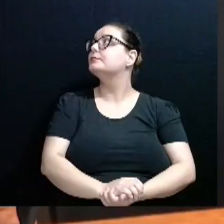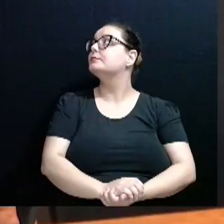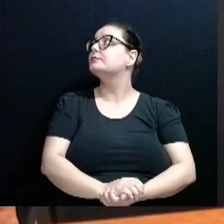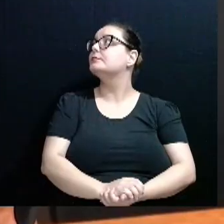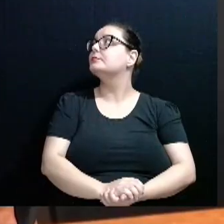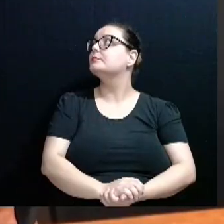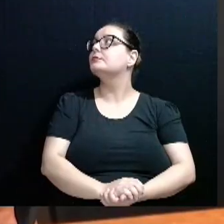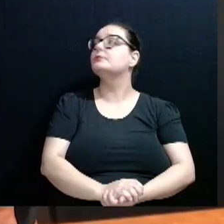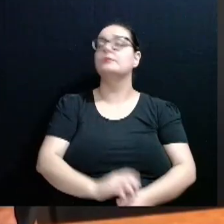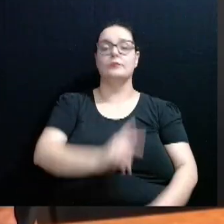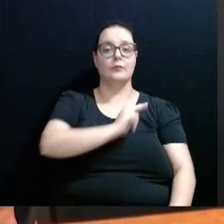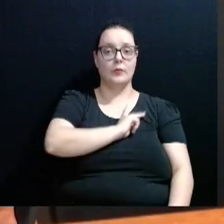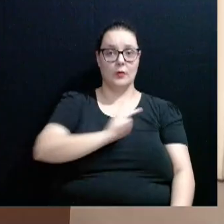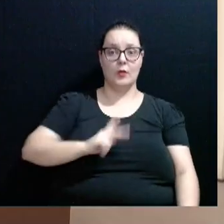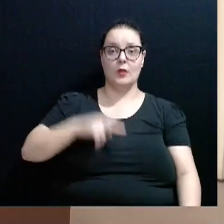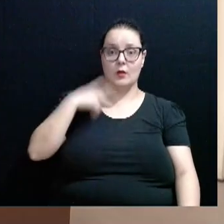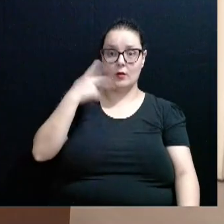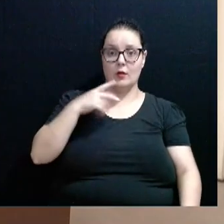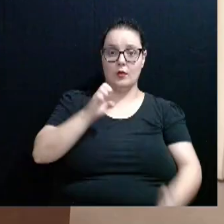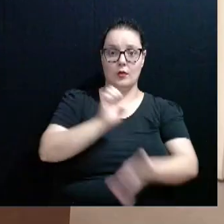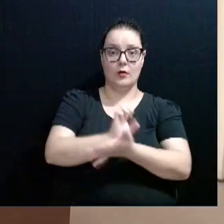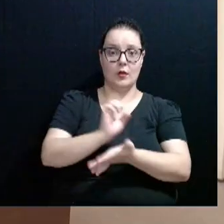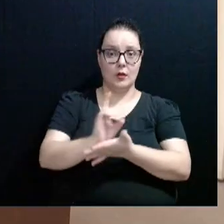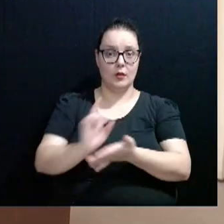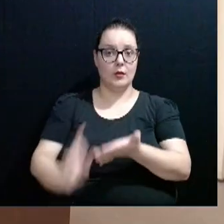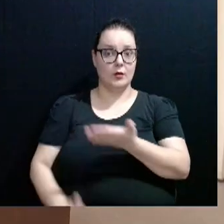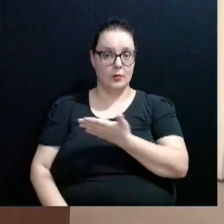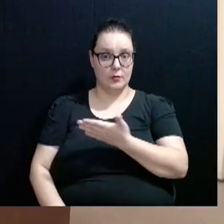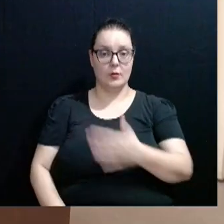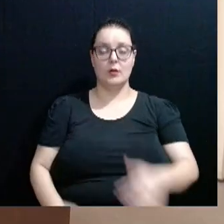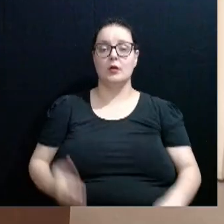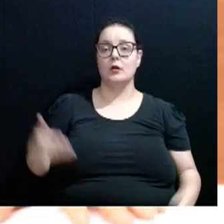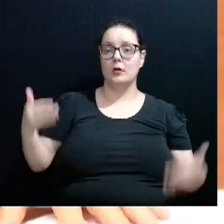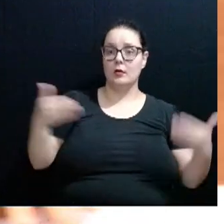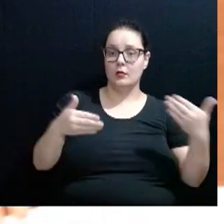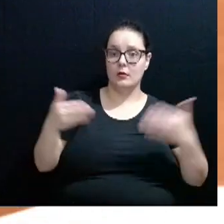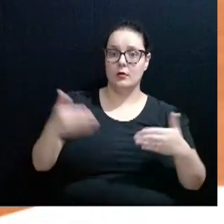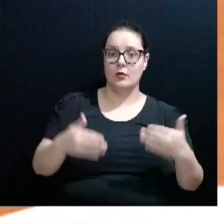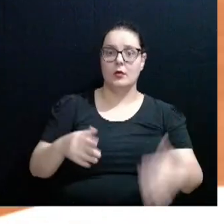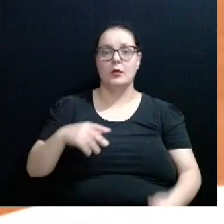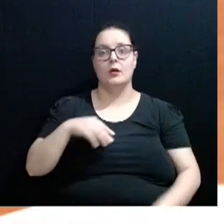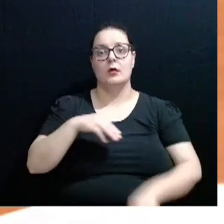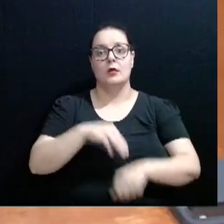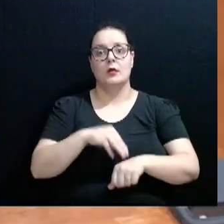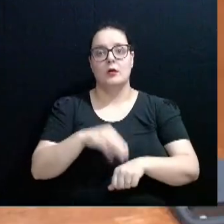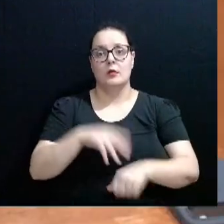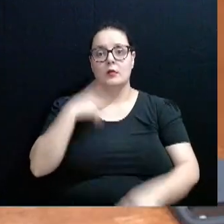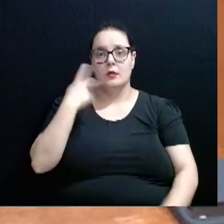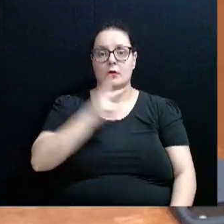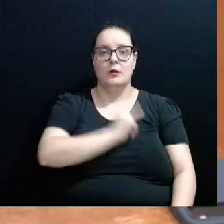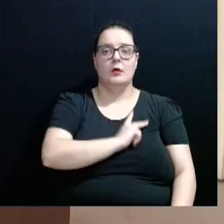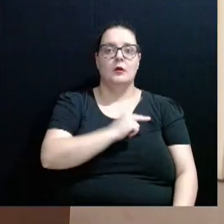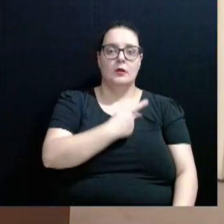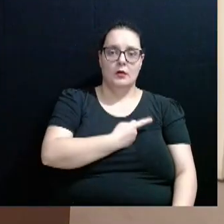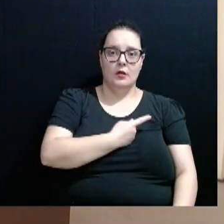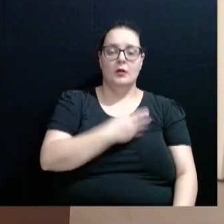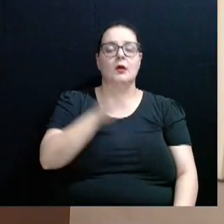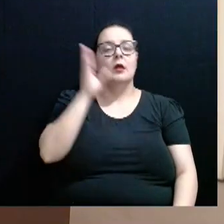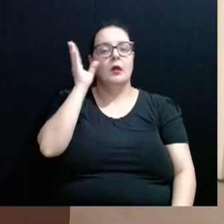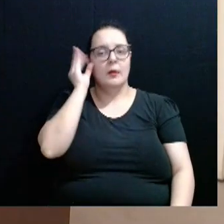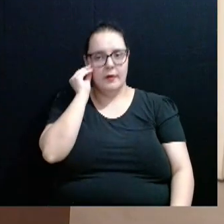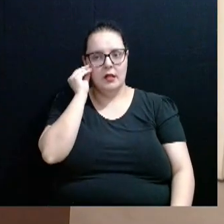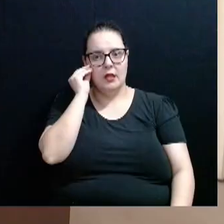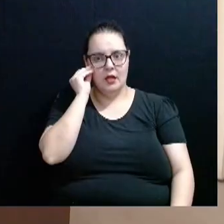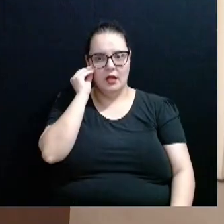Presidida pelo vereador Edson Ribeiro e com a participação dos membros vereador Paulo Haddad e Benê Lima, a